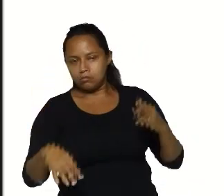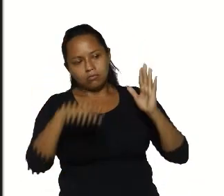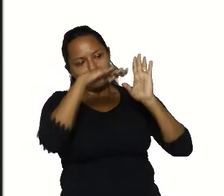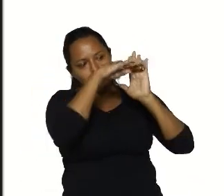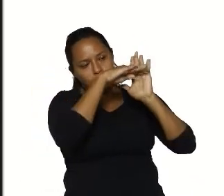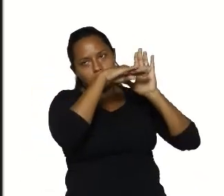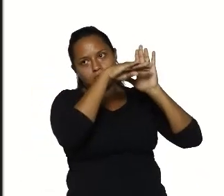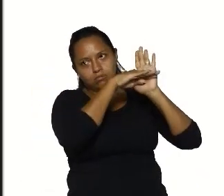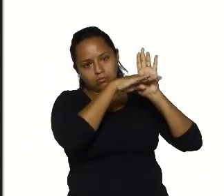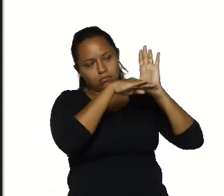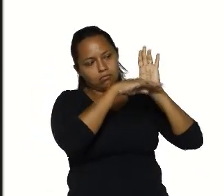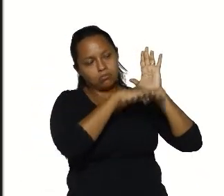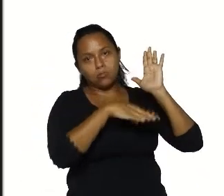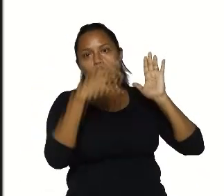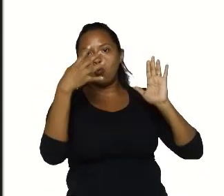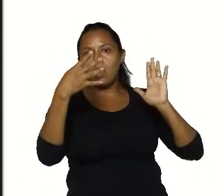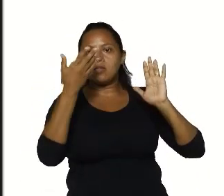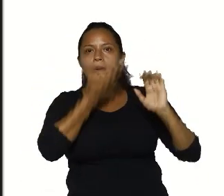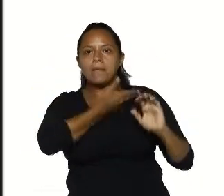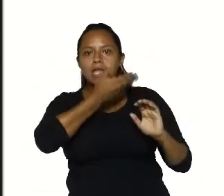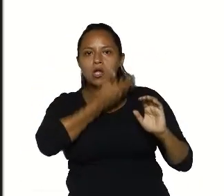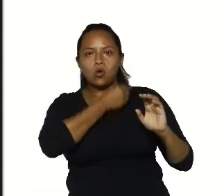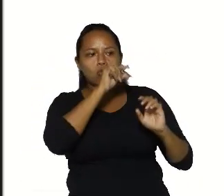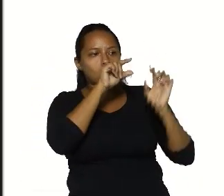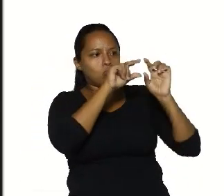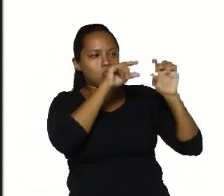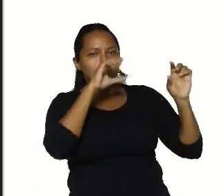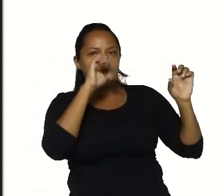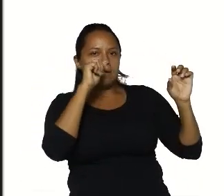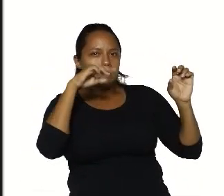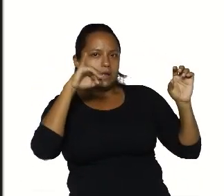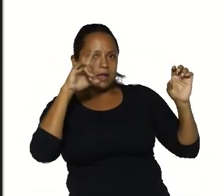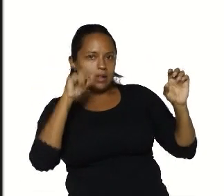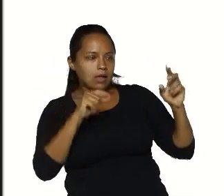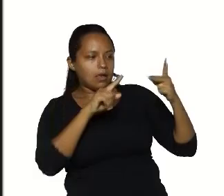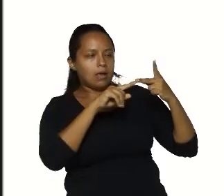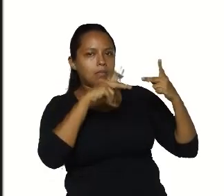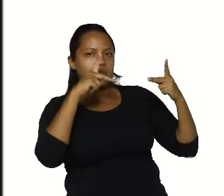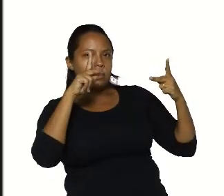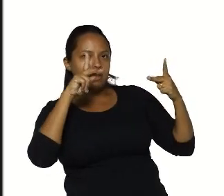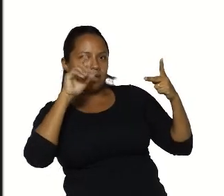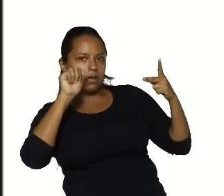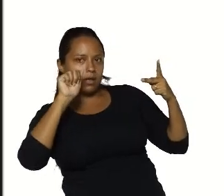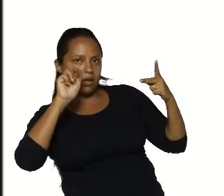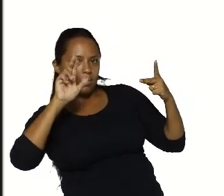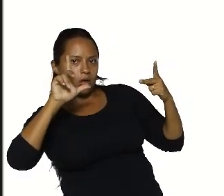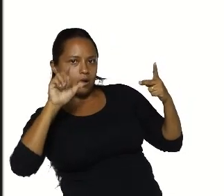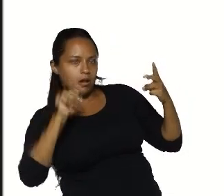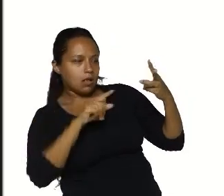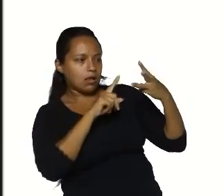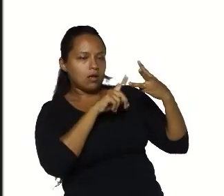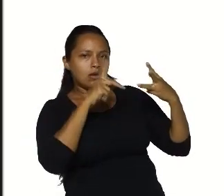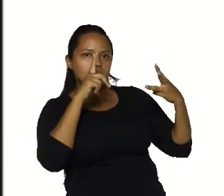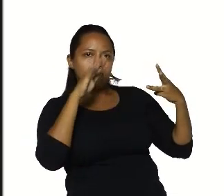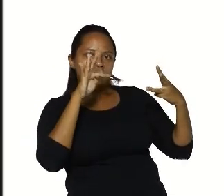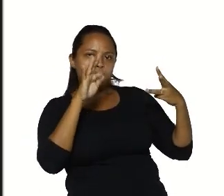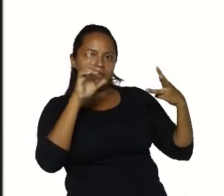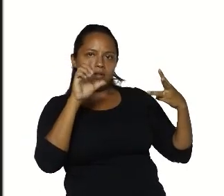coluna nós temos o nome das 4 amigas: Camila, Paula, Flávia e